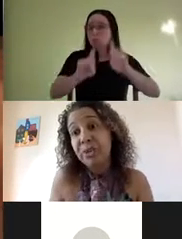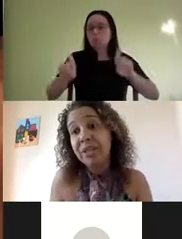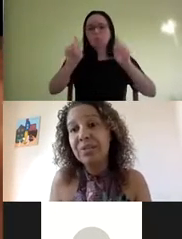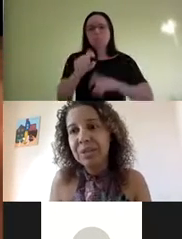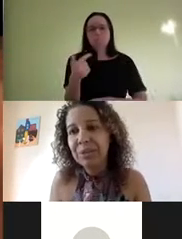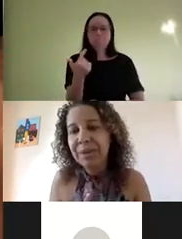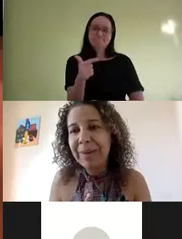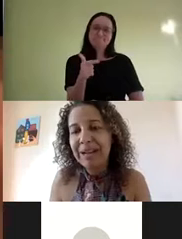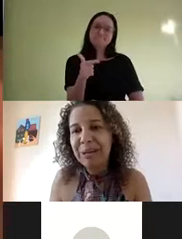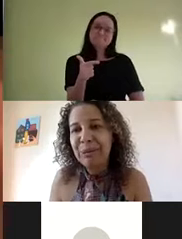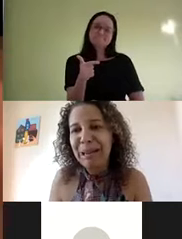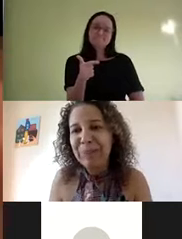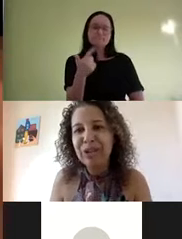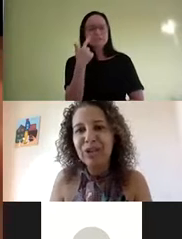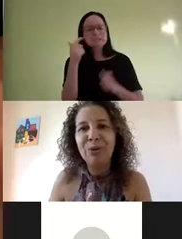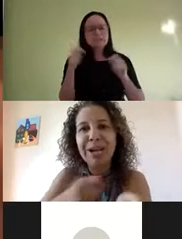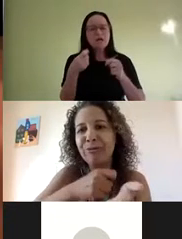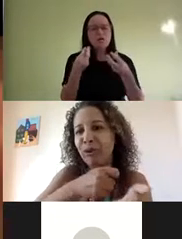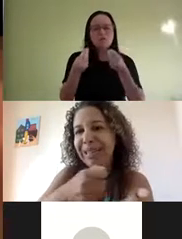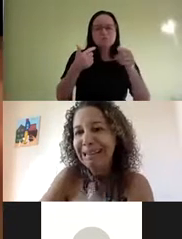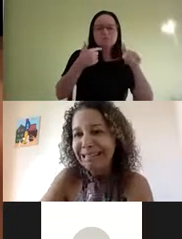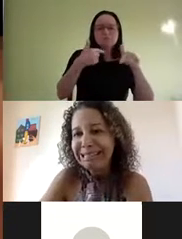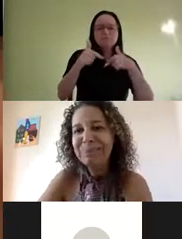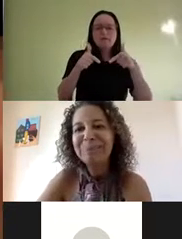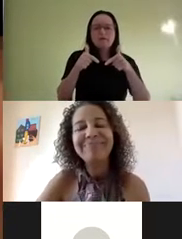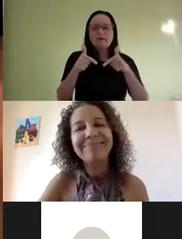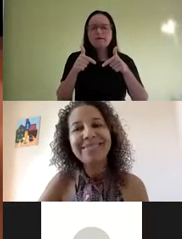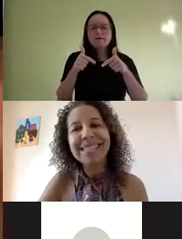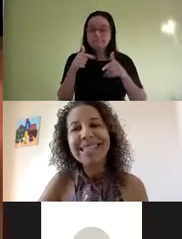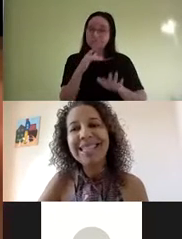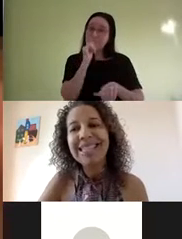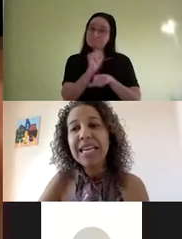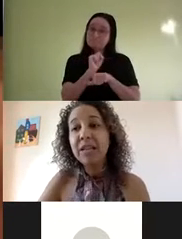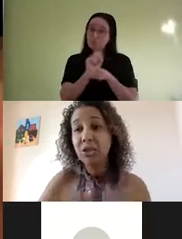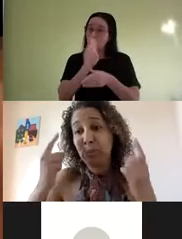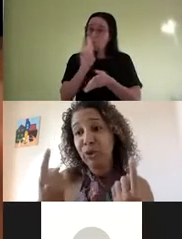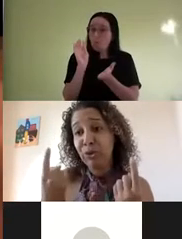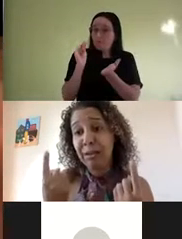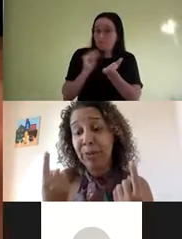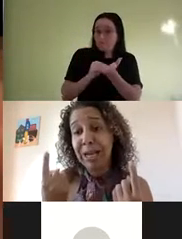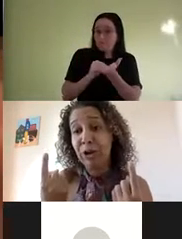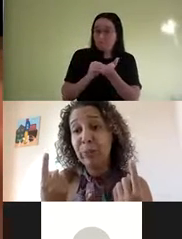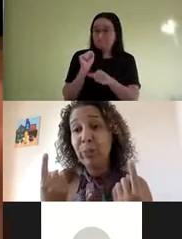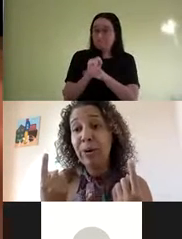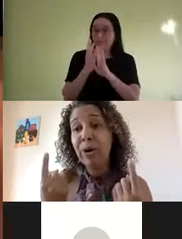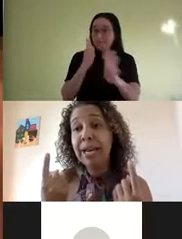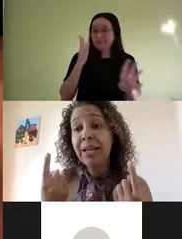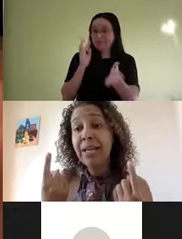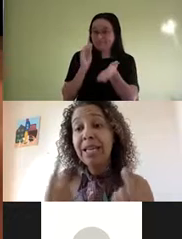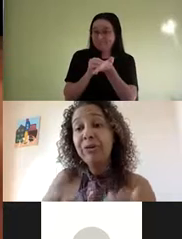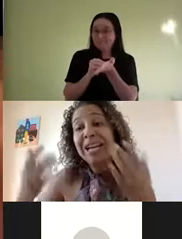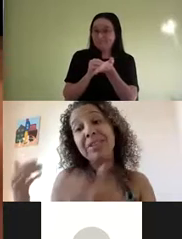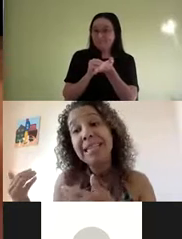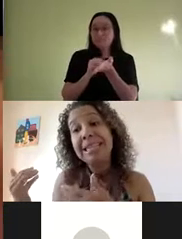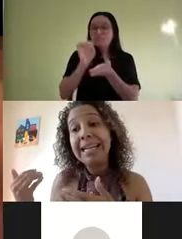a gente conseguisse fazer o trabalho. Então, eu lembro que a gente colocava o nome na lista e você só podia usar o laboratório por uma hora